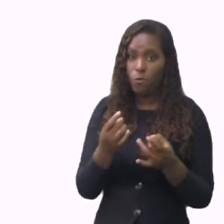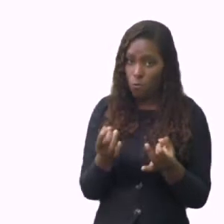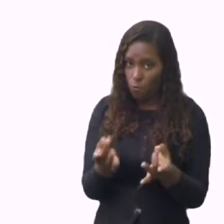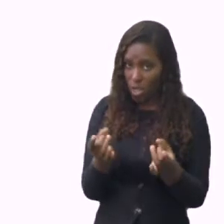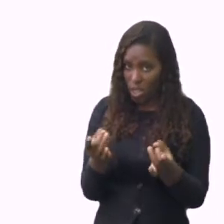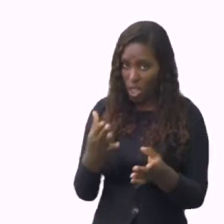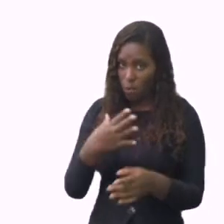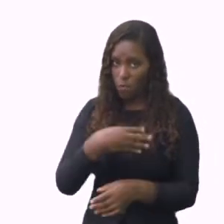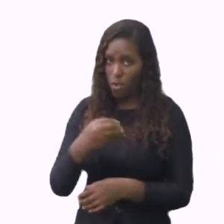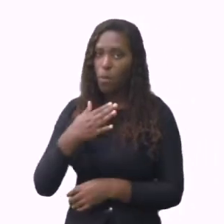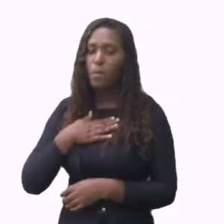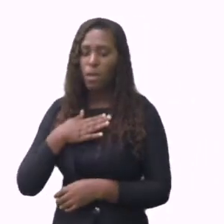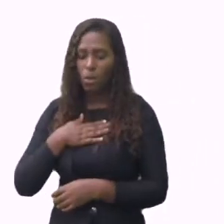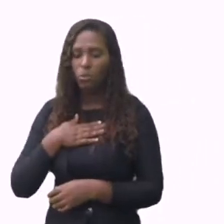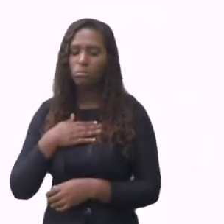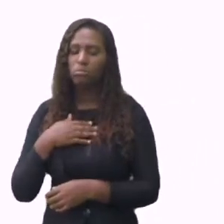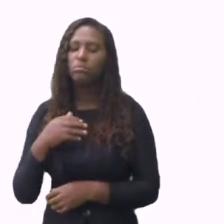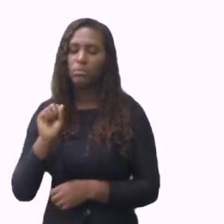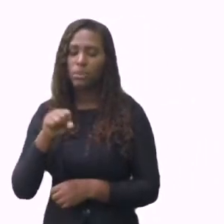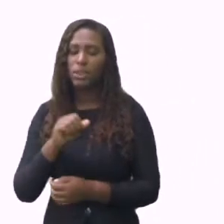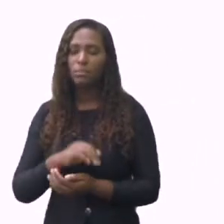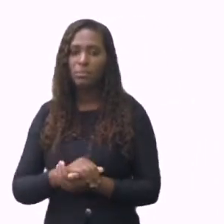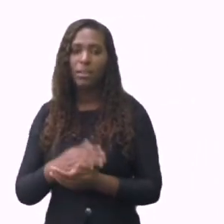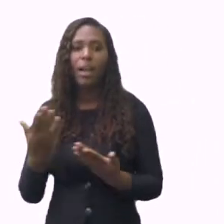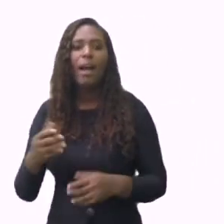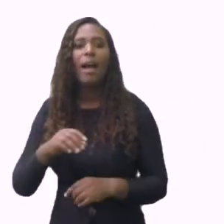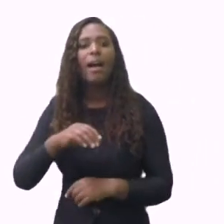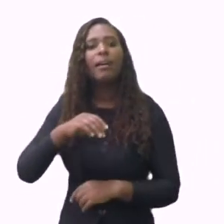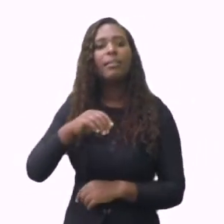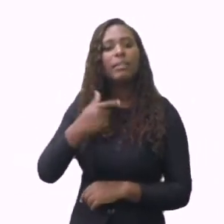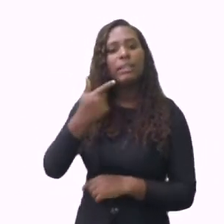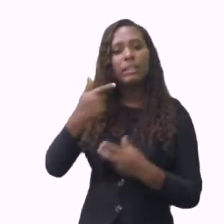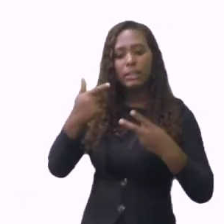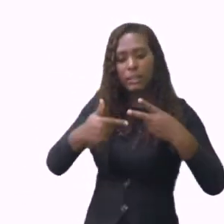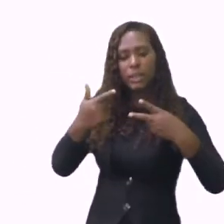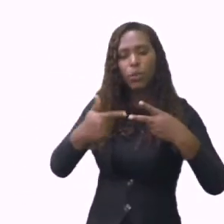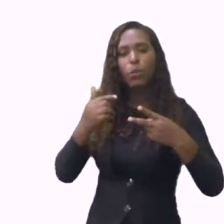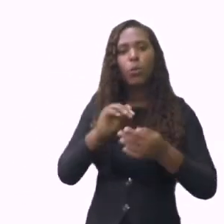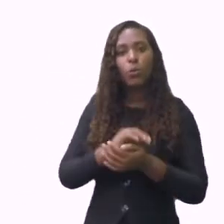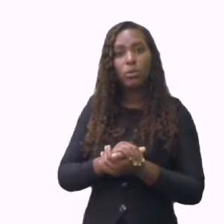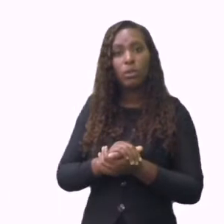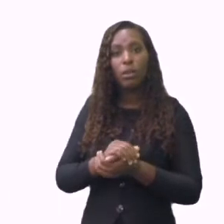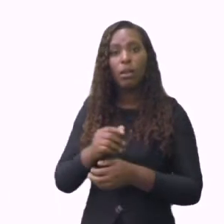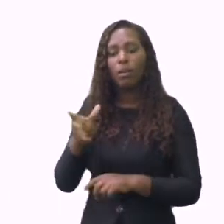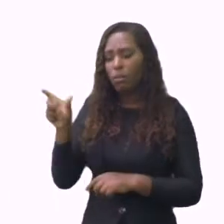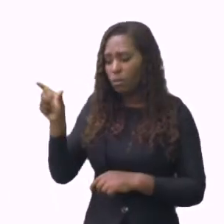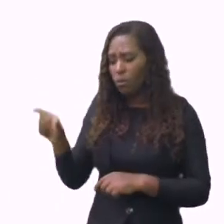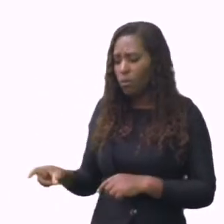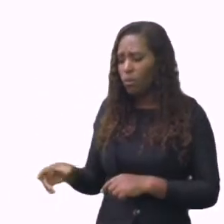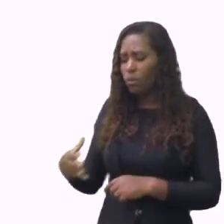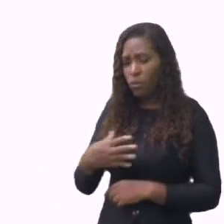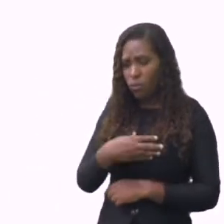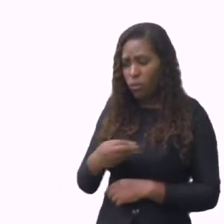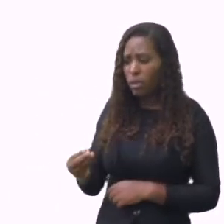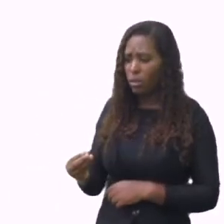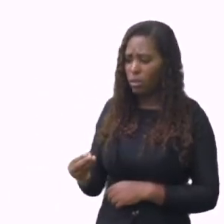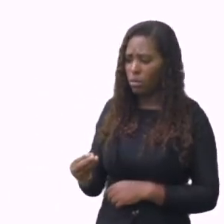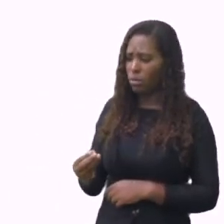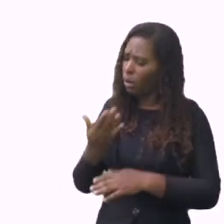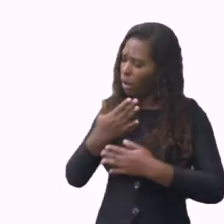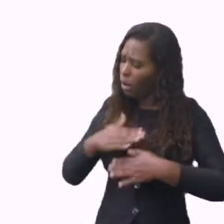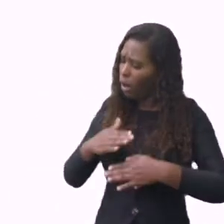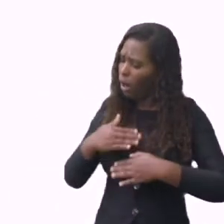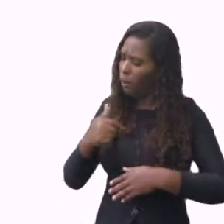segunda, estou vendendo meu filho. Viu só como a forma de falar, o jeito de expressar